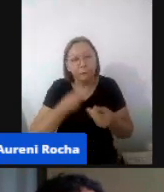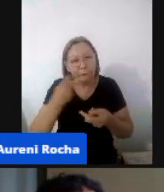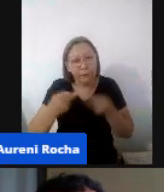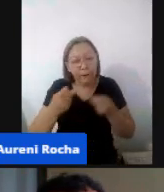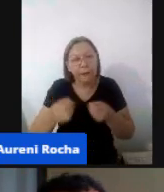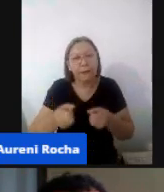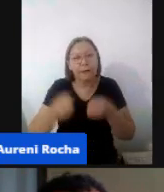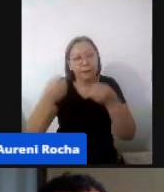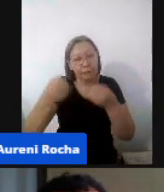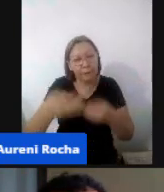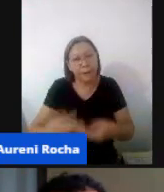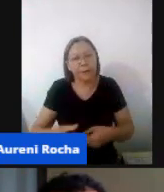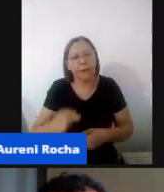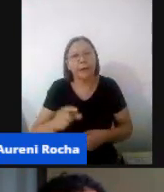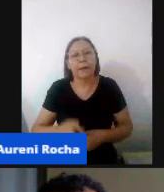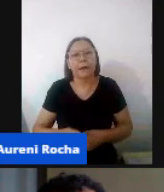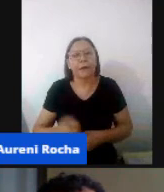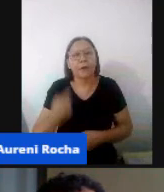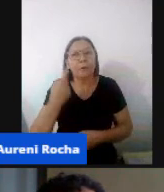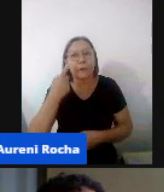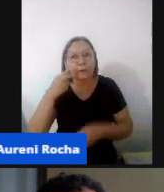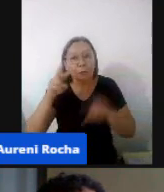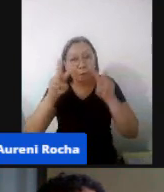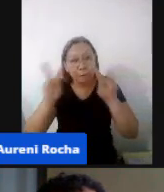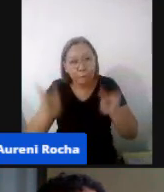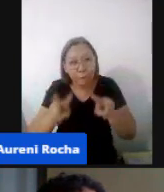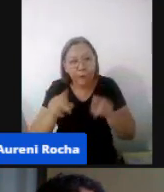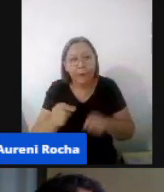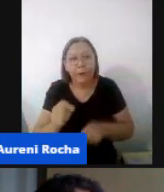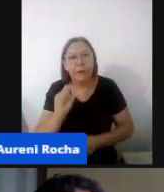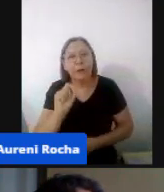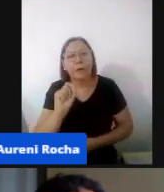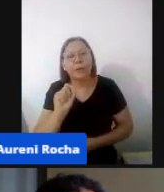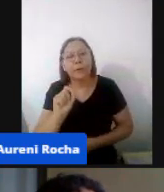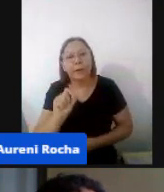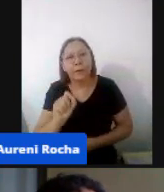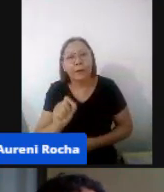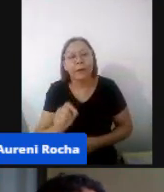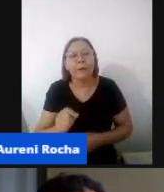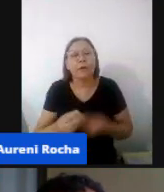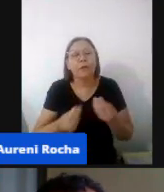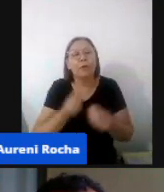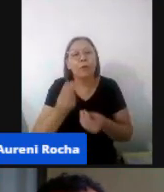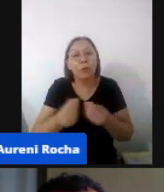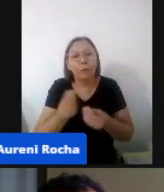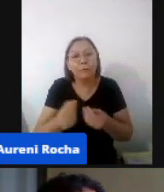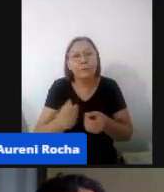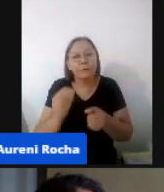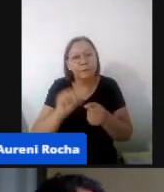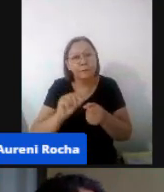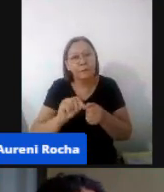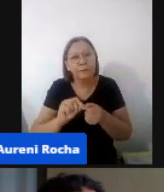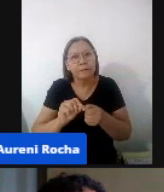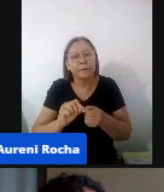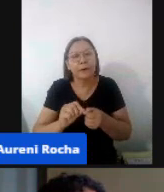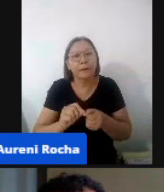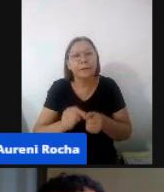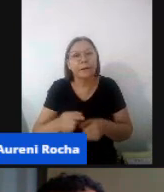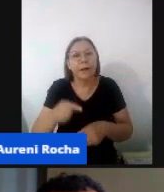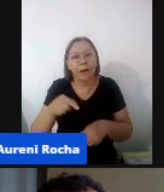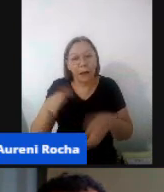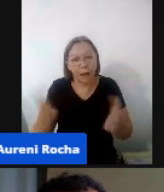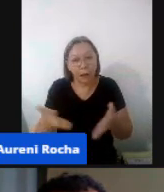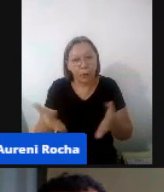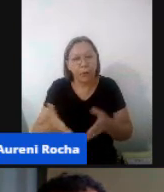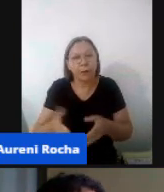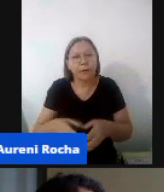vê como o professor está realizando o planejamento de suas aulas nesse período de aulas remotas, com essa